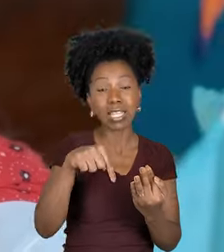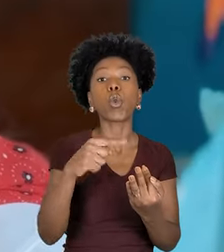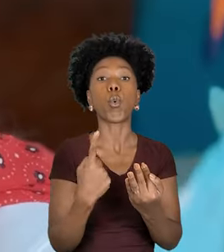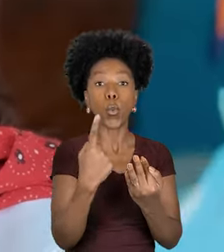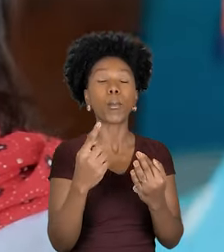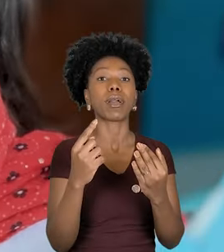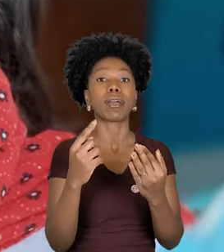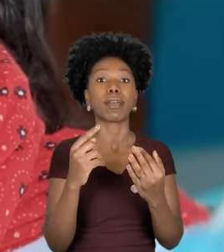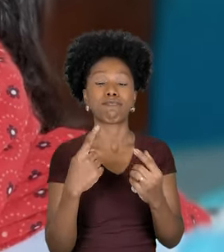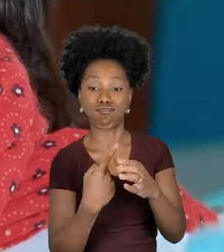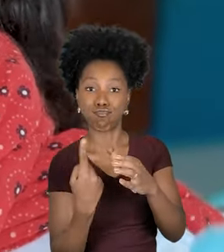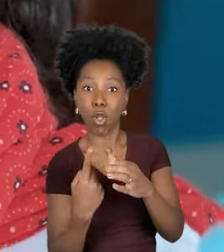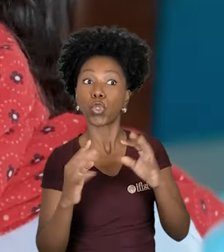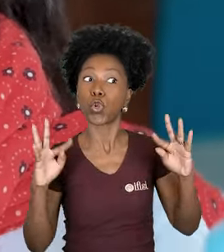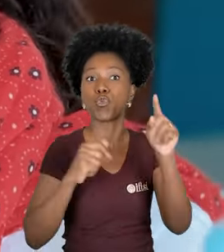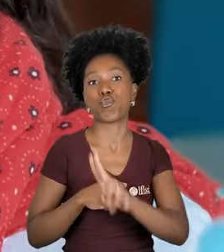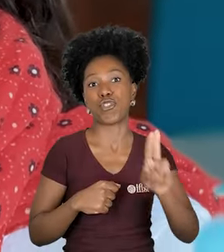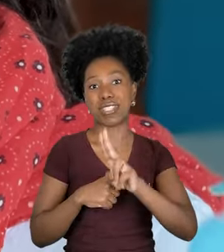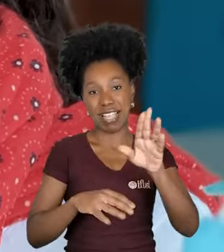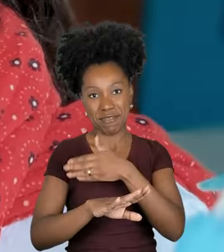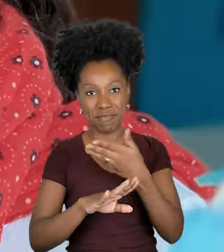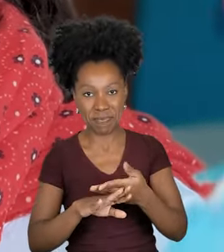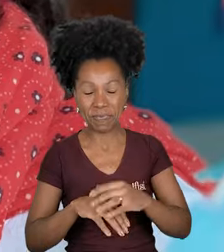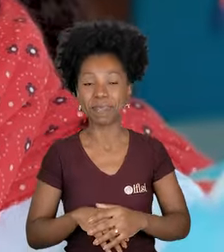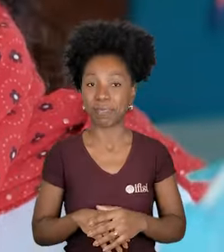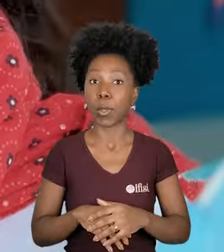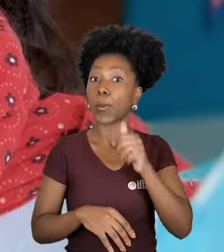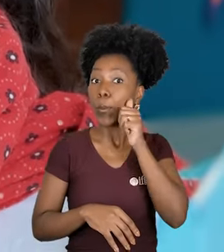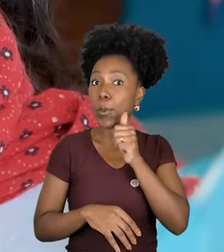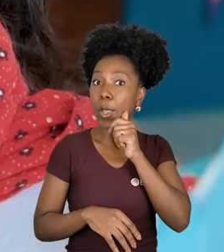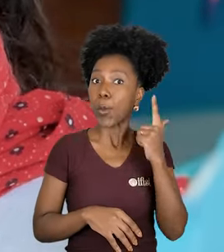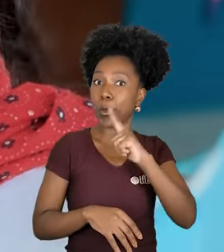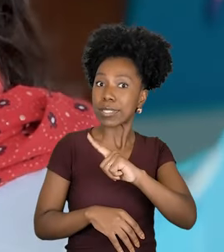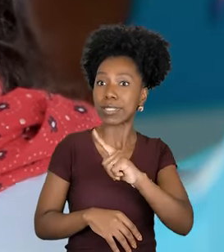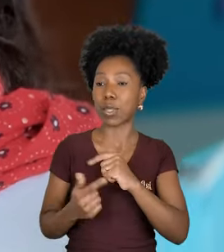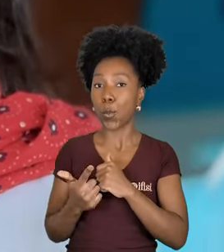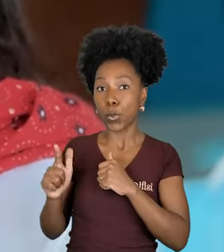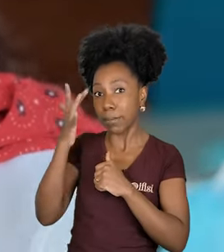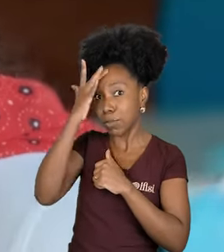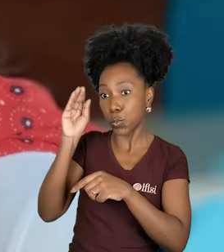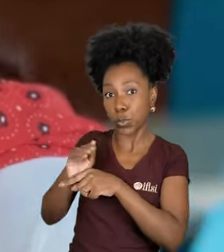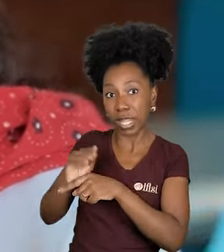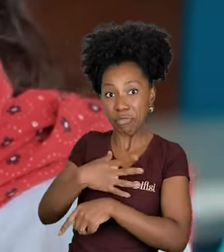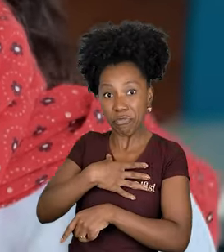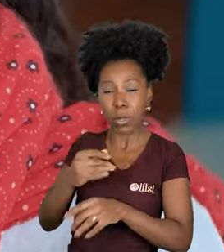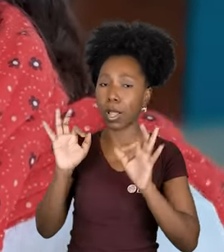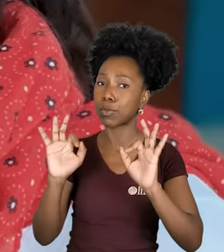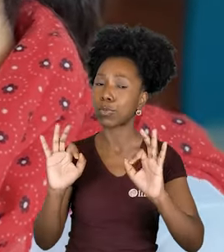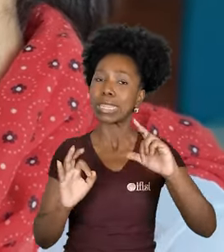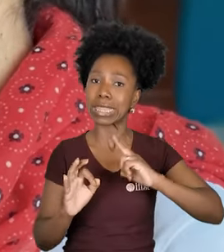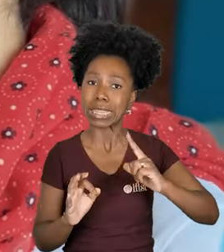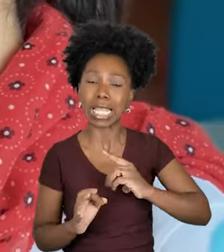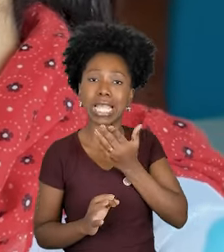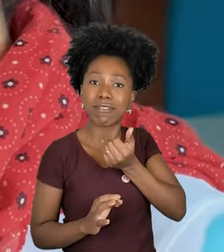todo. Para uma mulher trabalhadora, ter quem ajude a cuidar dos filhos, né, é um luxo. Ter comida, 5 refeições, né,